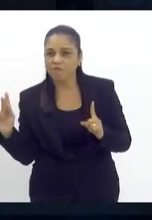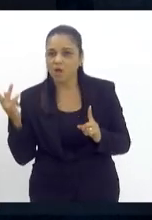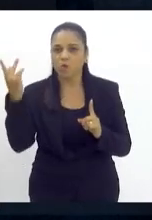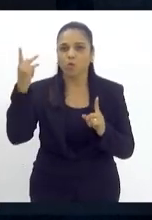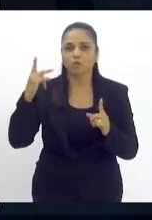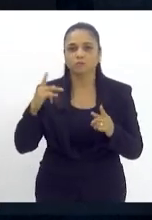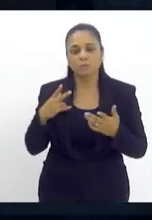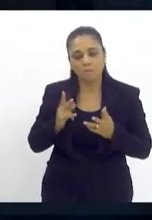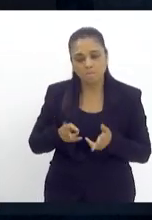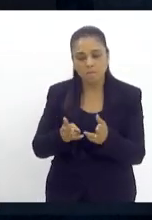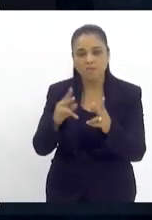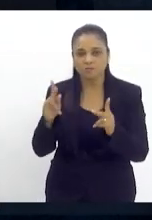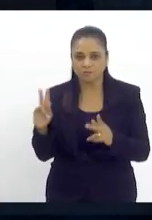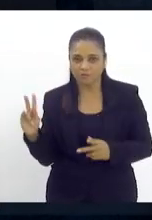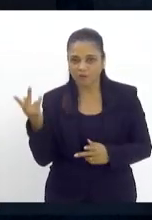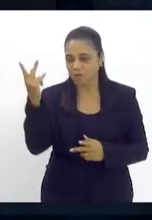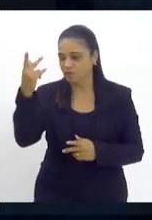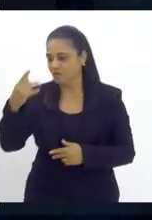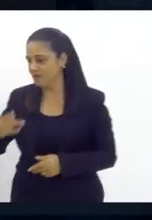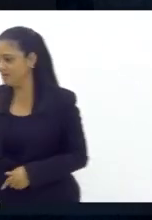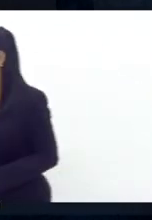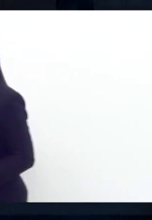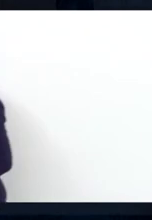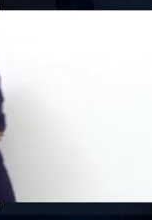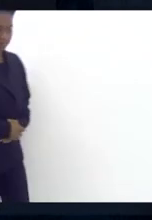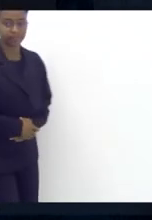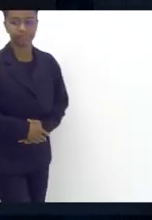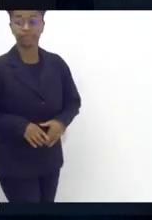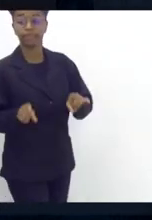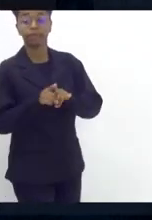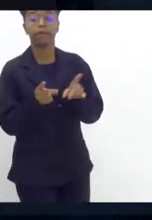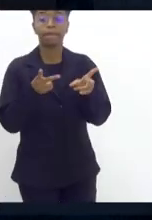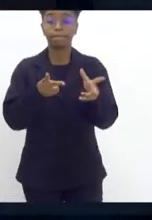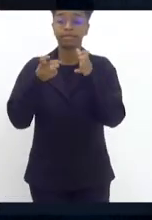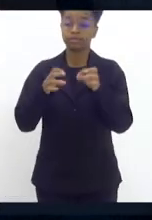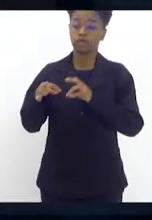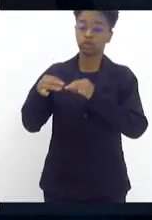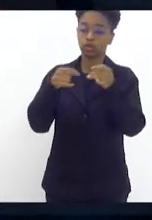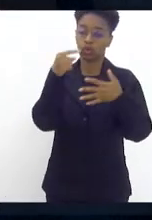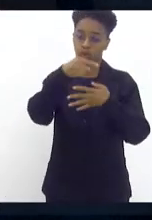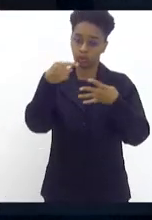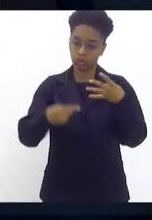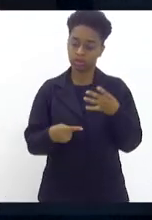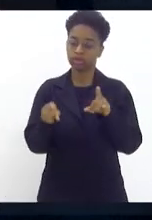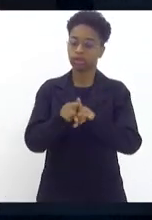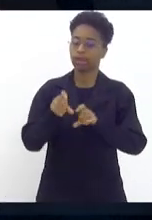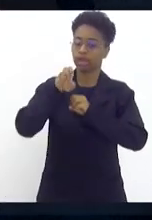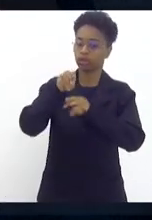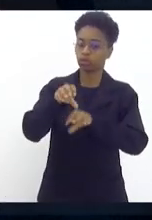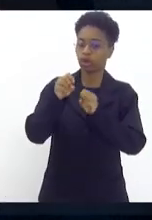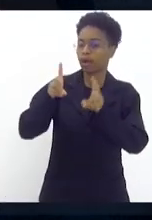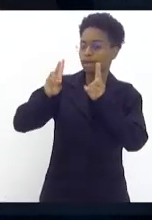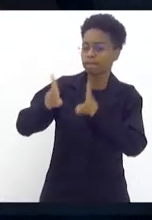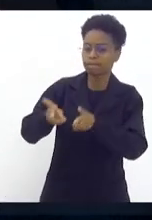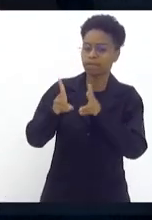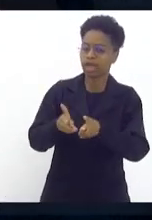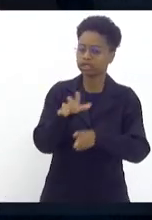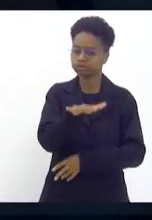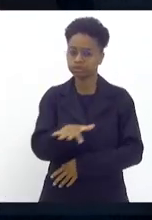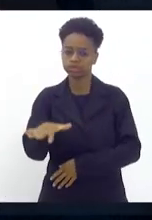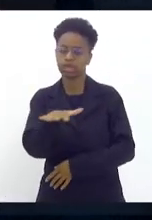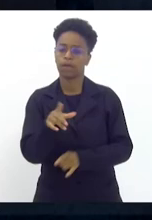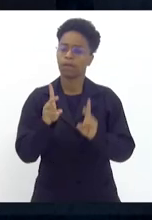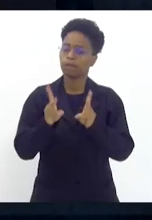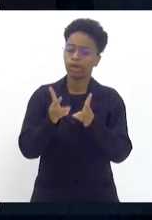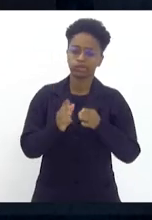comungar dos mesmos valores, enxergar todas as dimensões, educar na mesma direção e no mesmo